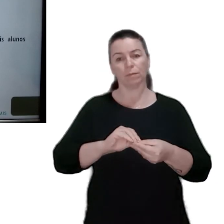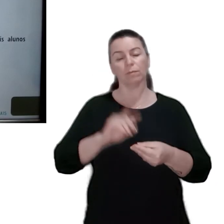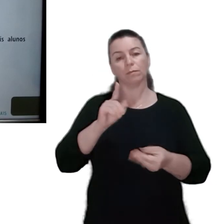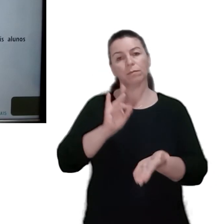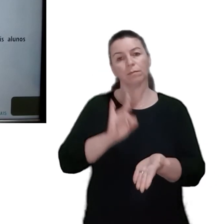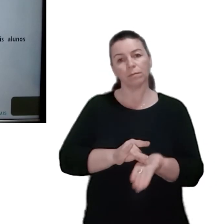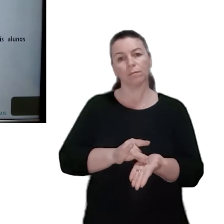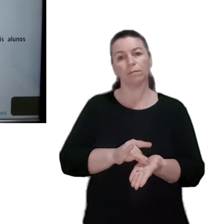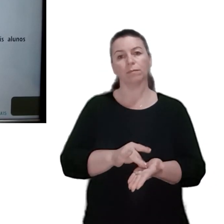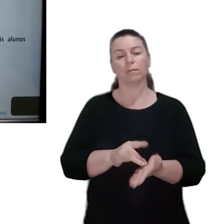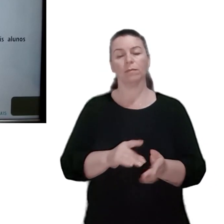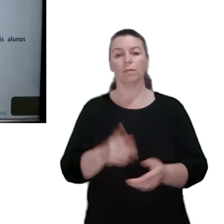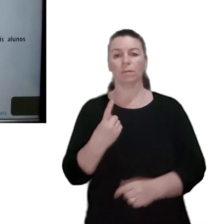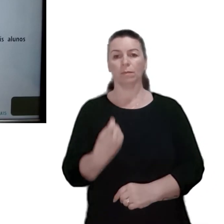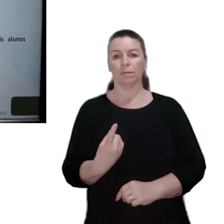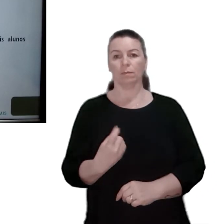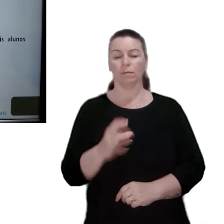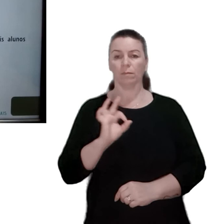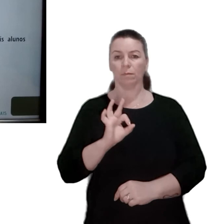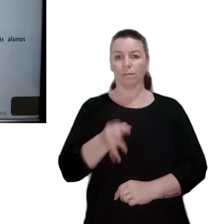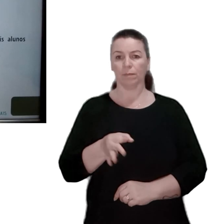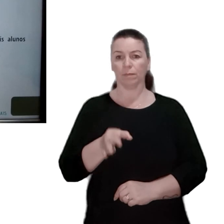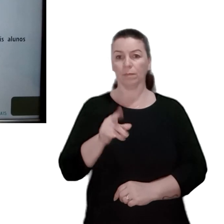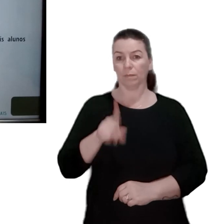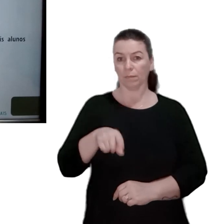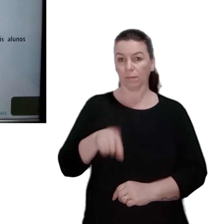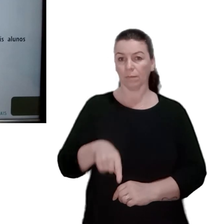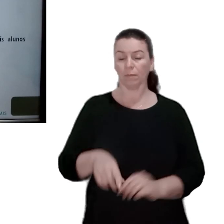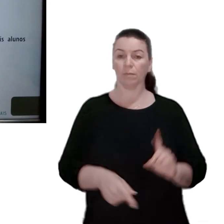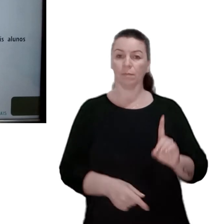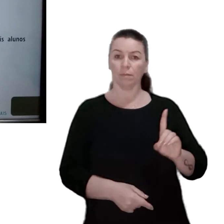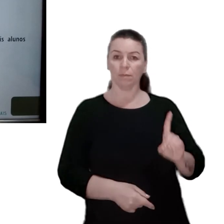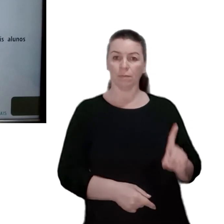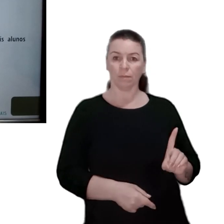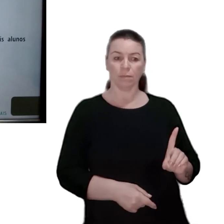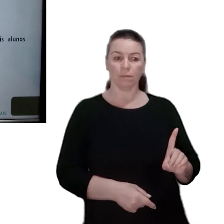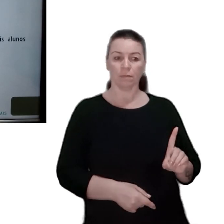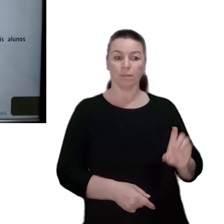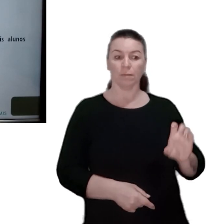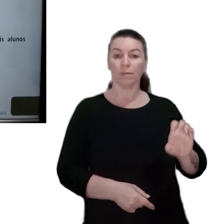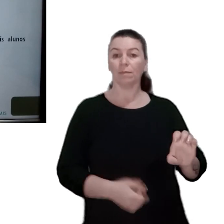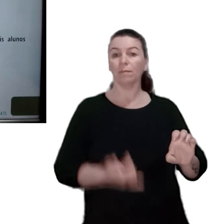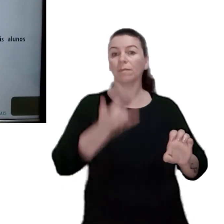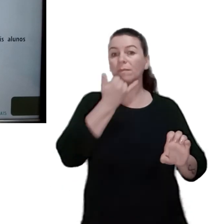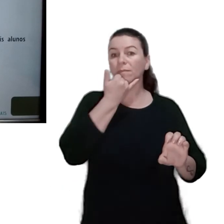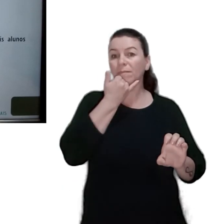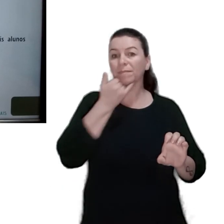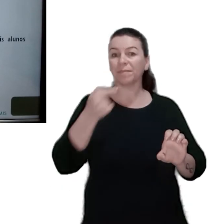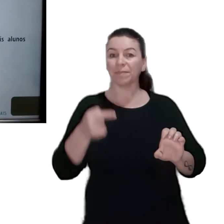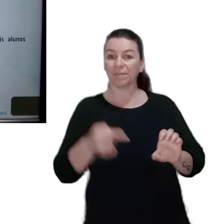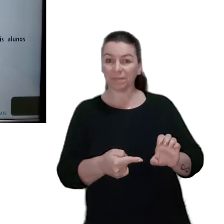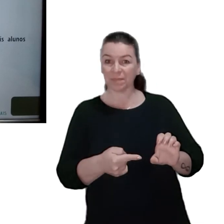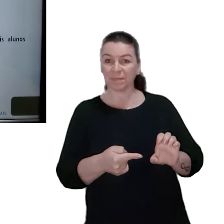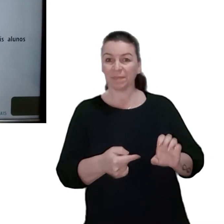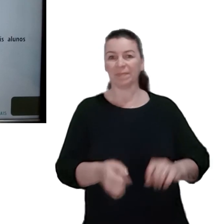de fato, a única alternativa correta para a questão é a alternativa